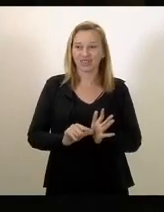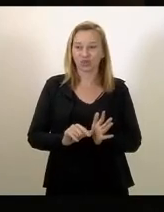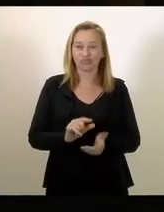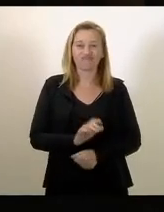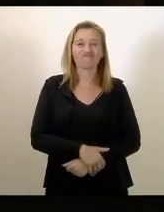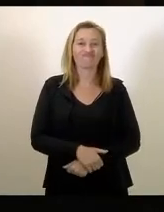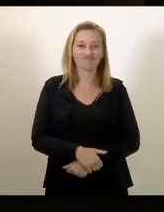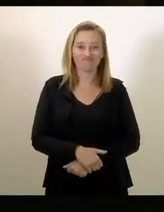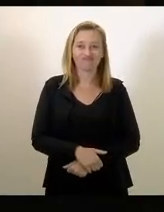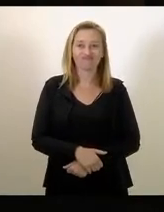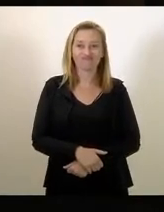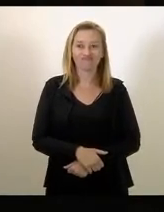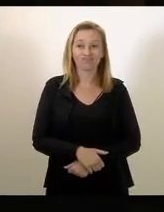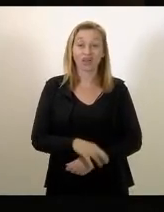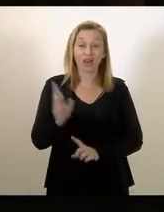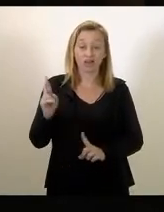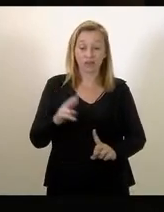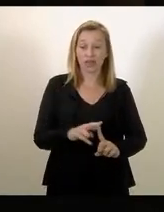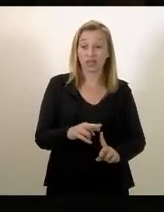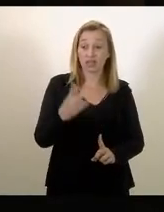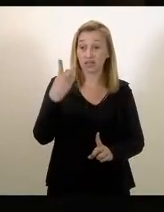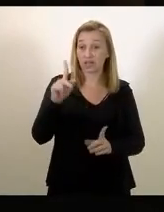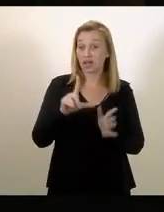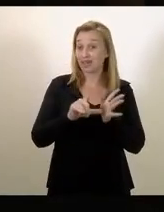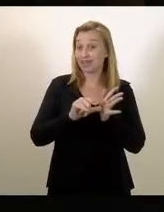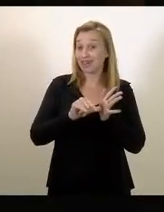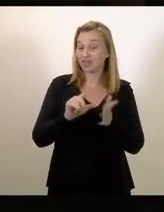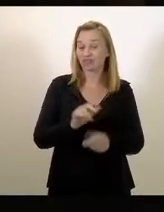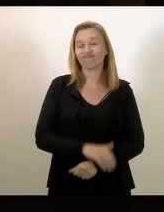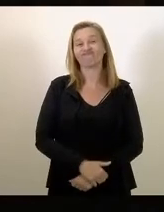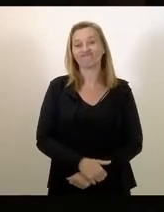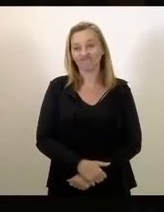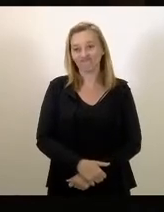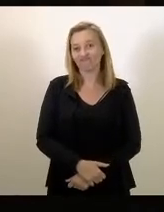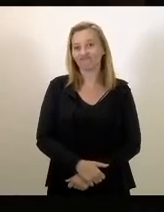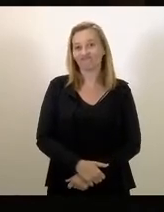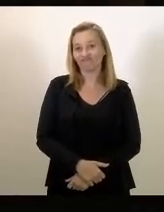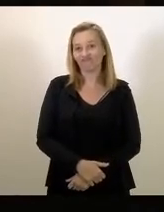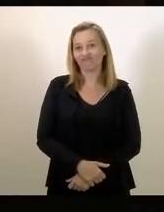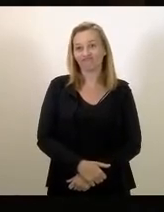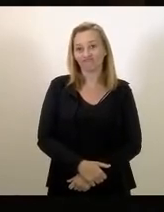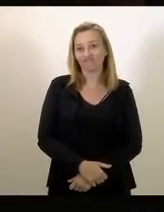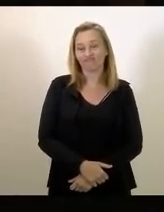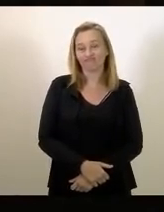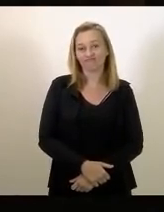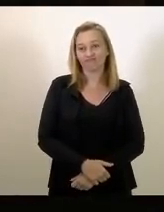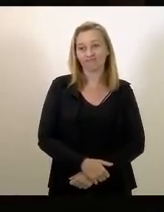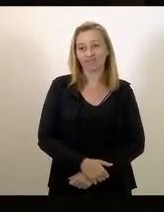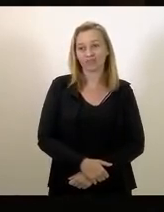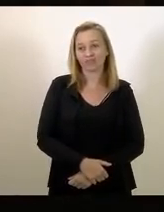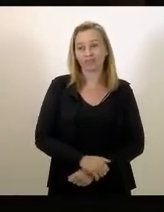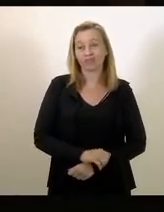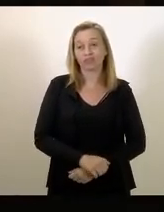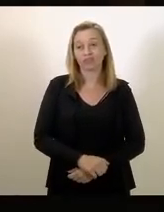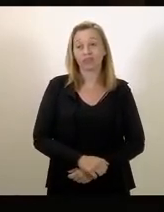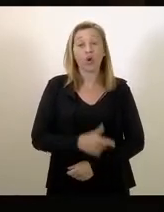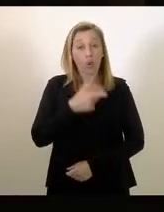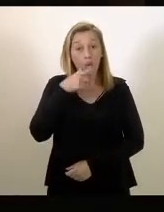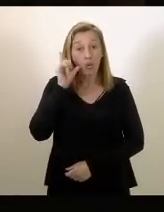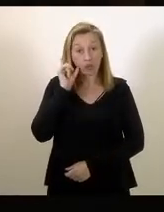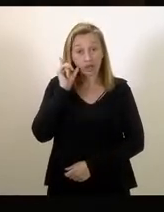a referência dele é o atraso o que ele tem ontem por exemplo